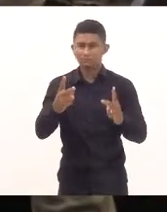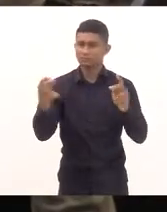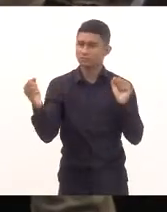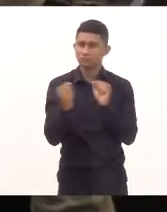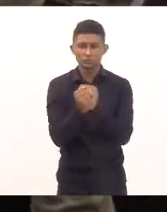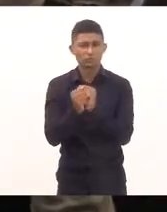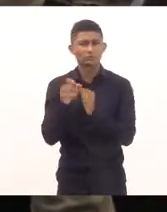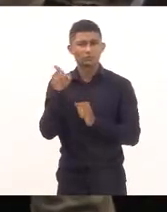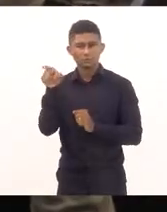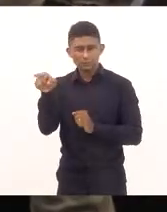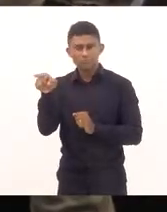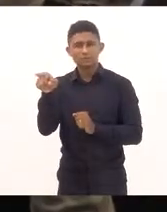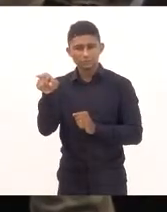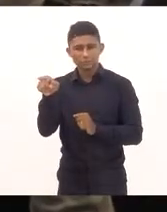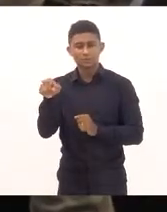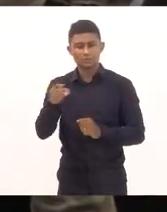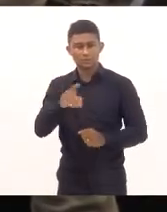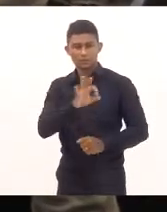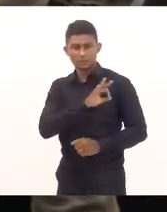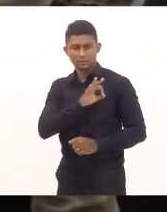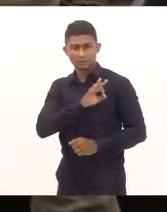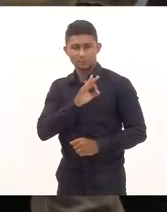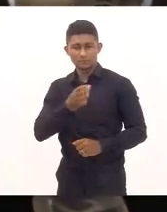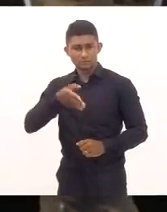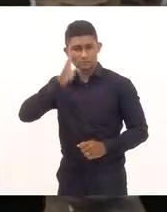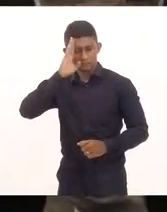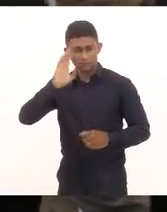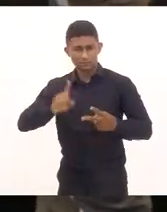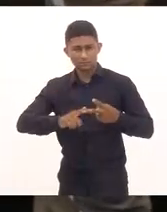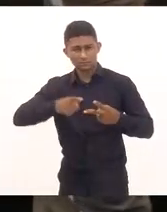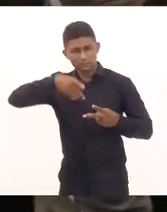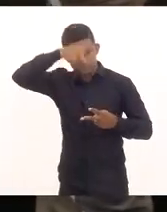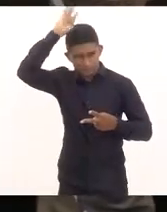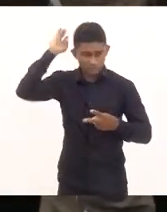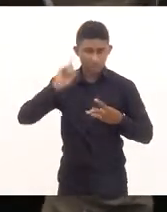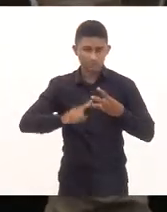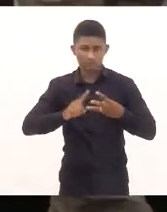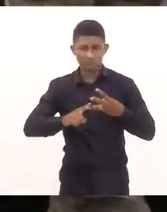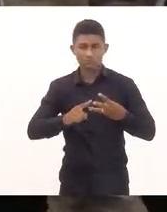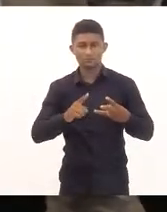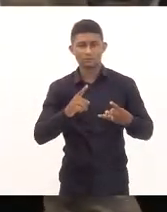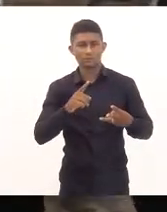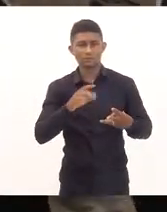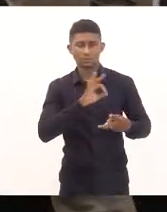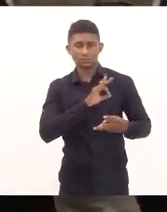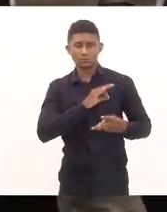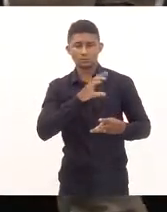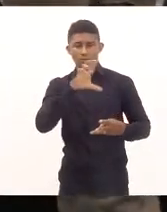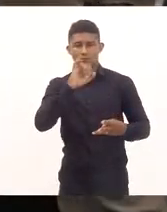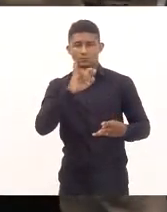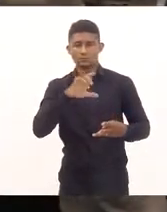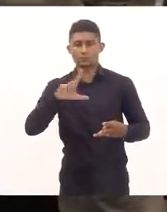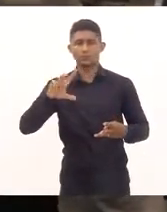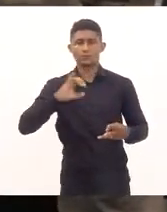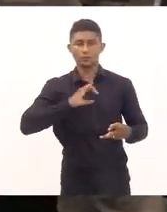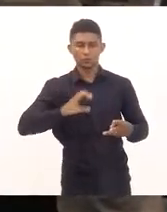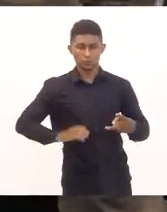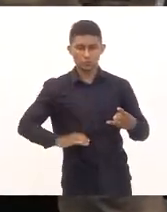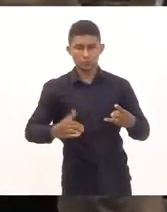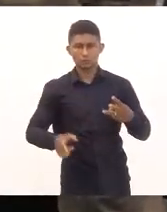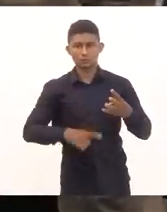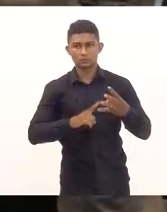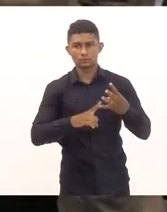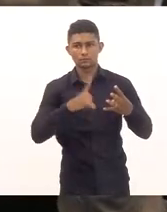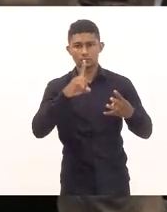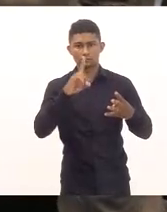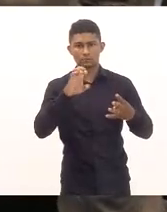policiais militares, do bombeiro, da polícia civil, do DEGASE, que na realidade fica lá na ponta, junto com a